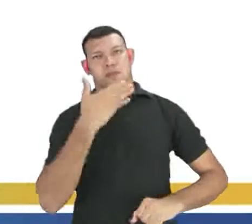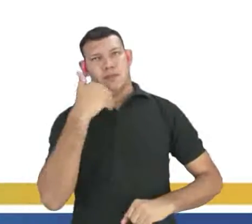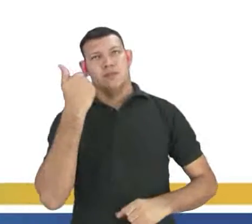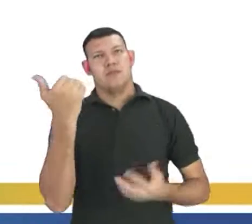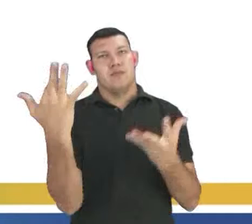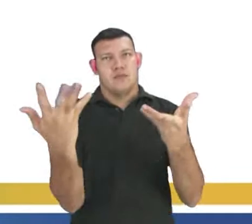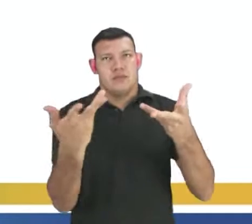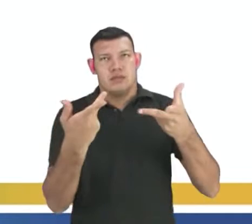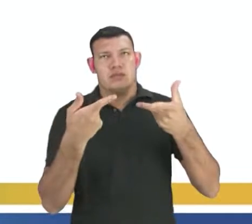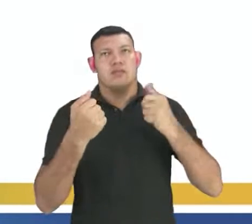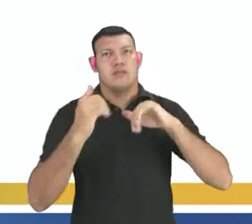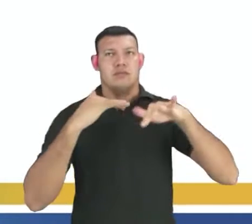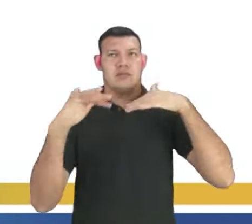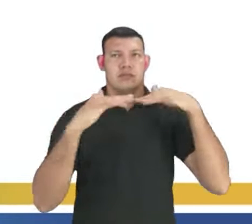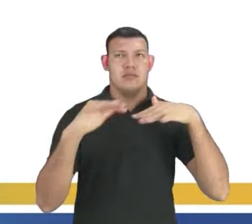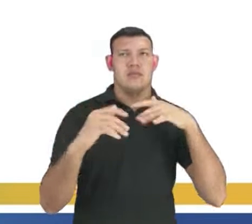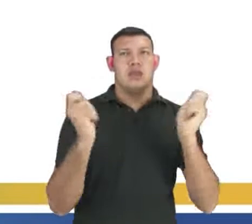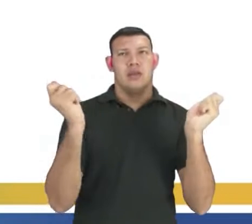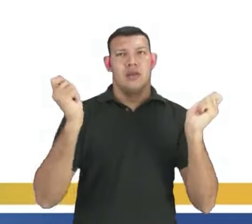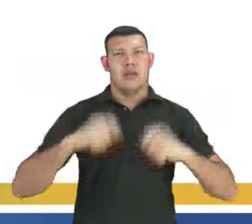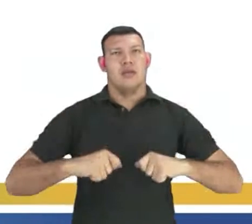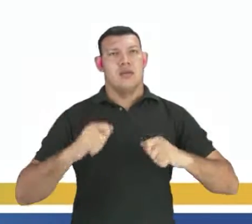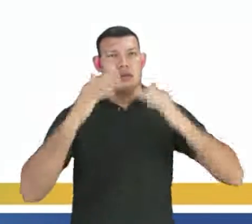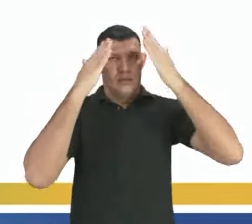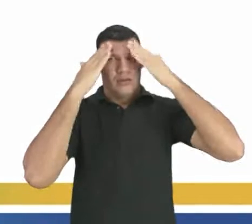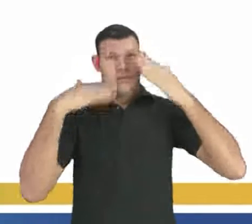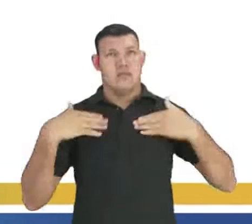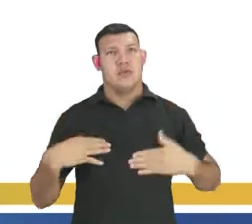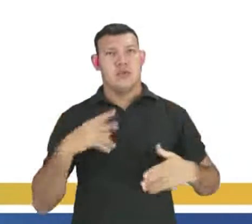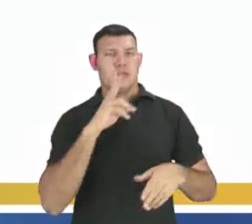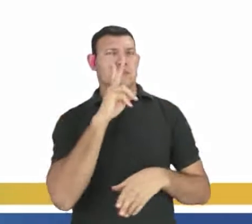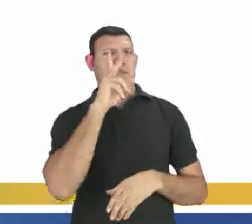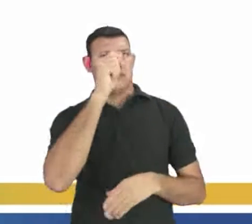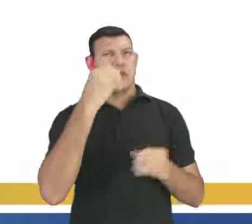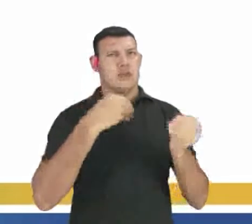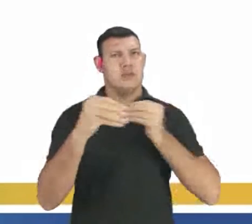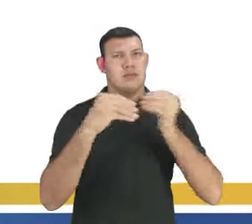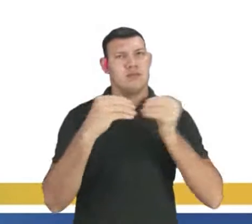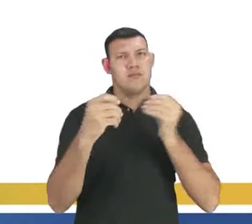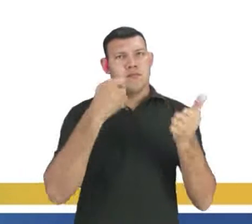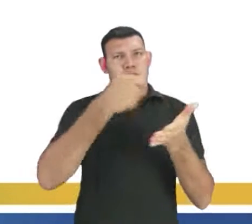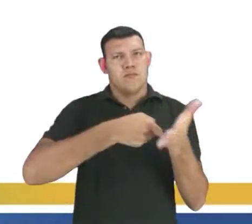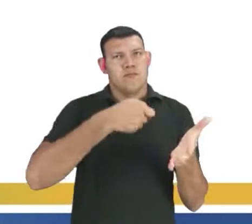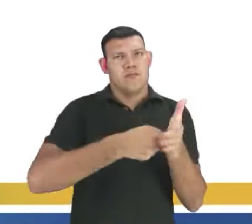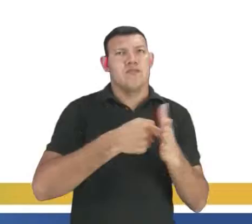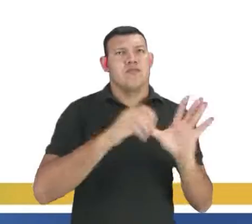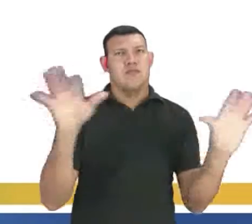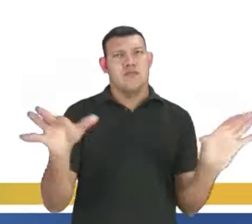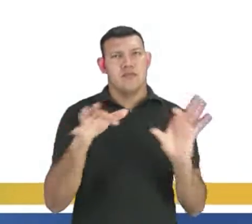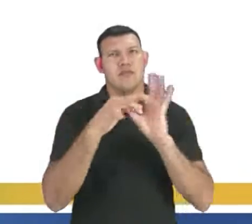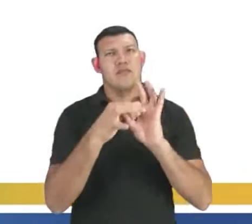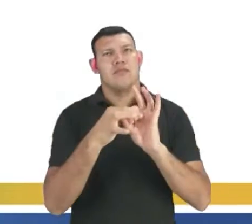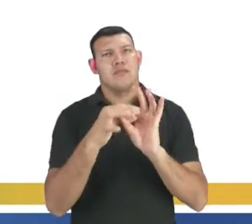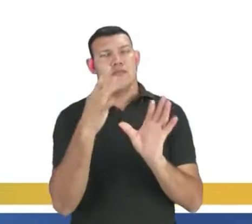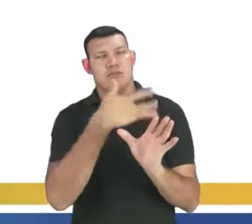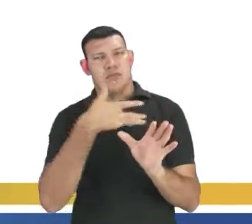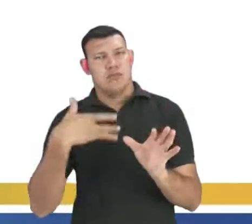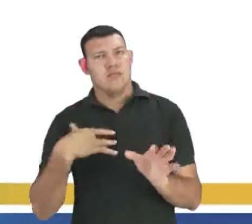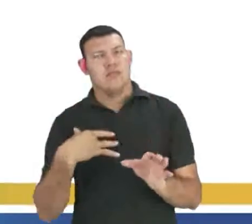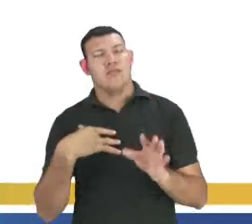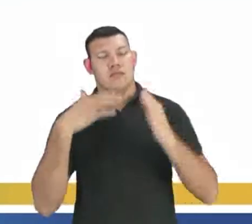motoras e capacidades físicas, como as força, flexibilidade, resistência, atrelando tudo isso a uma boa